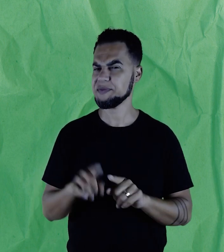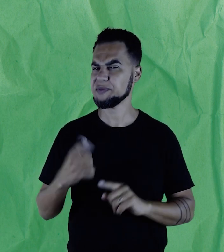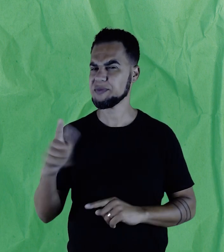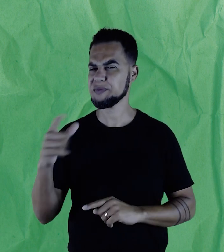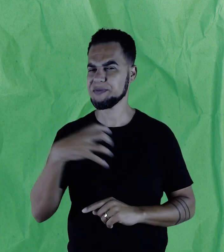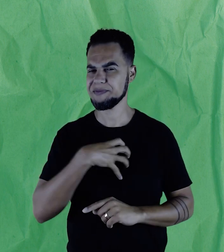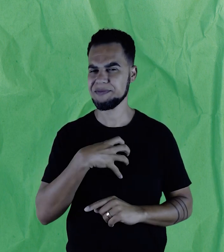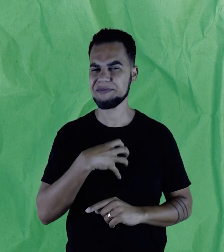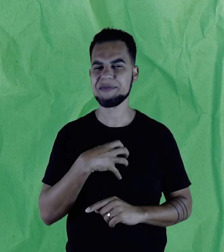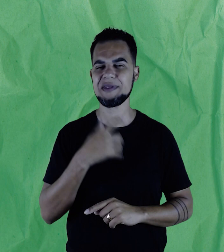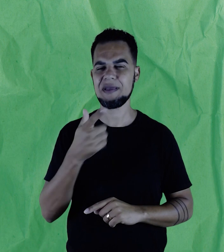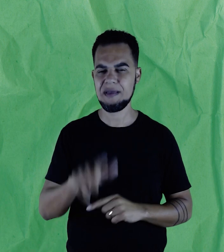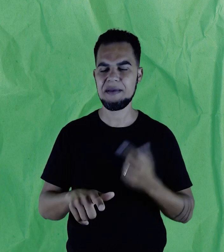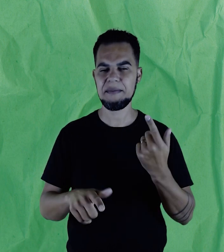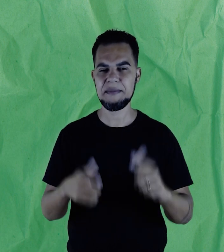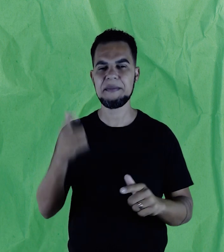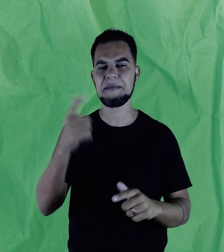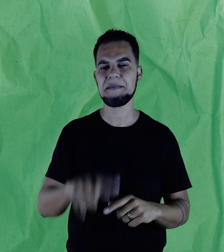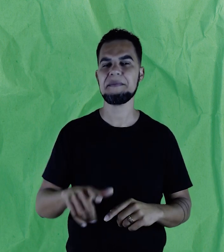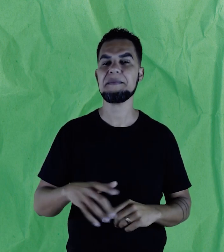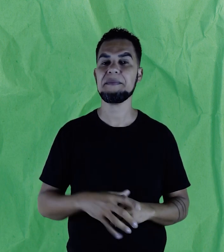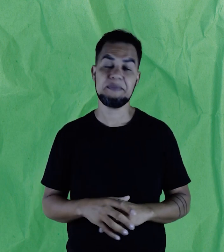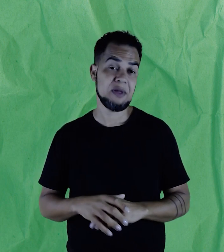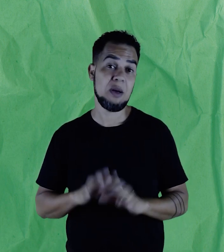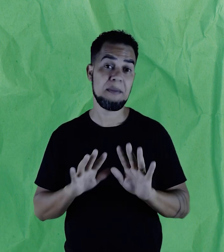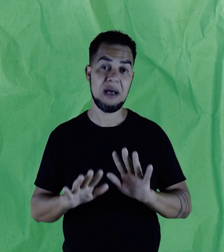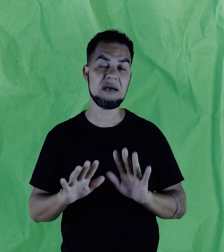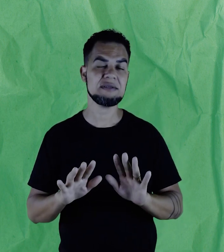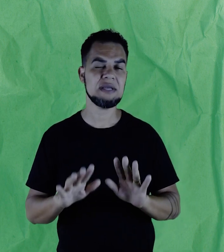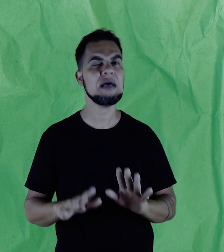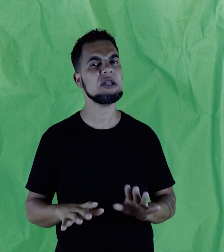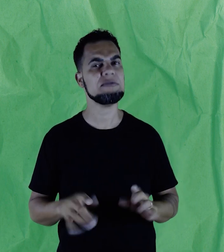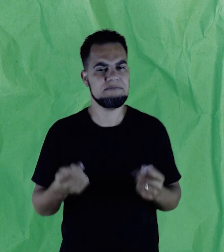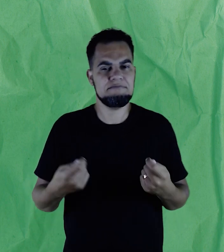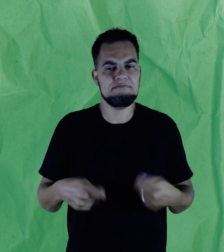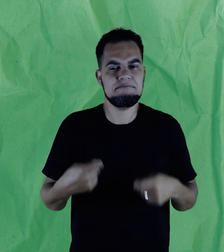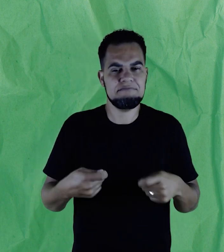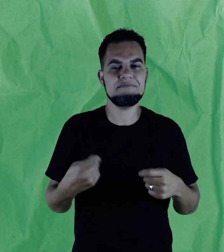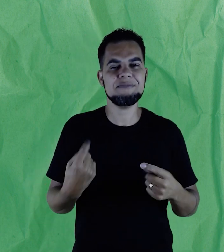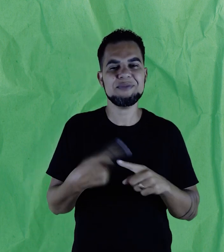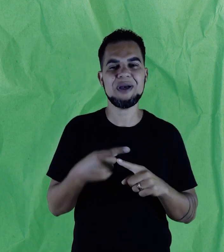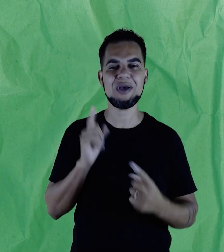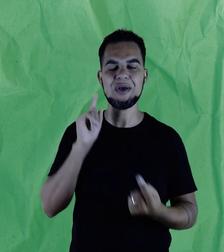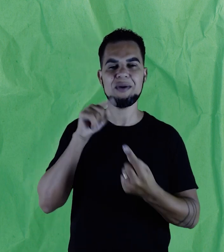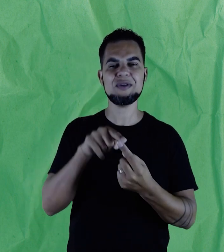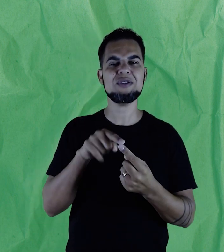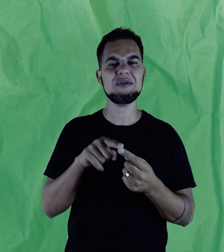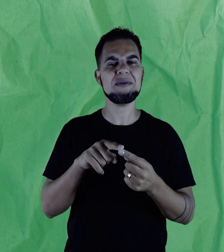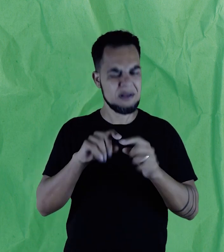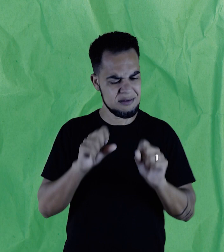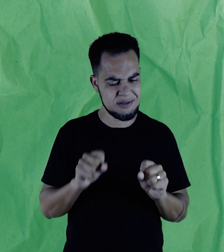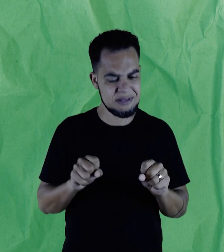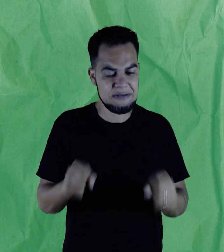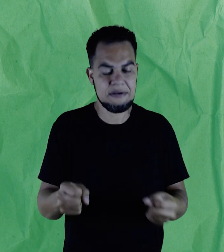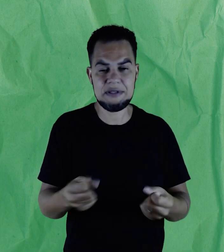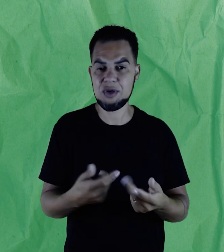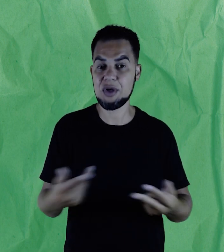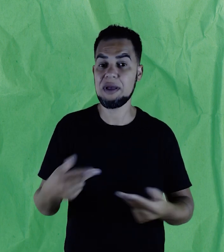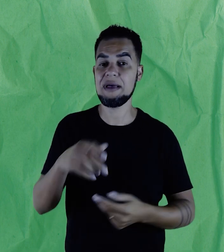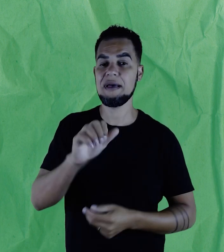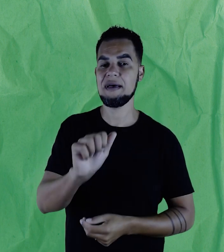ela não chega a ser desnecessária porque ela é proposital, justamente para enfatizar algumas coisas, que é